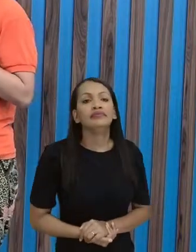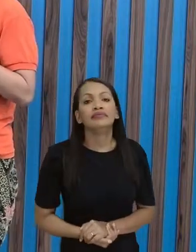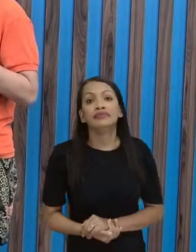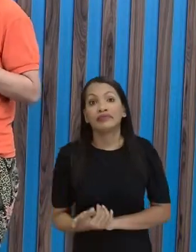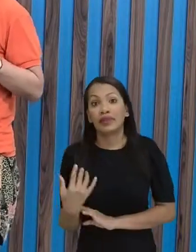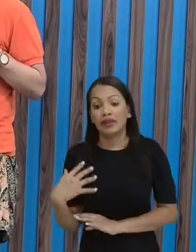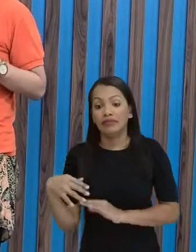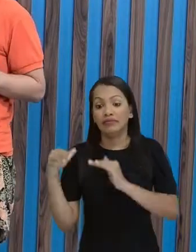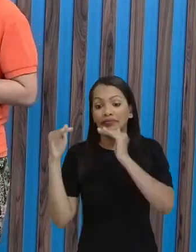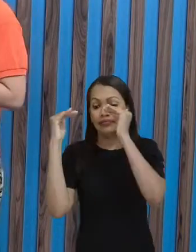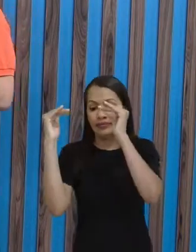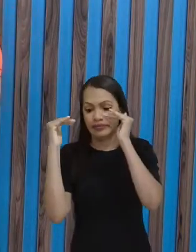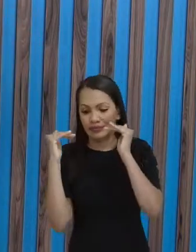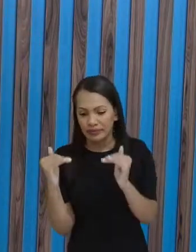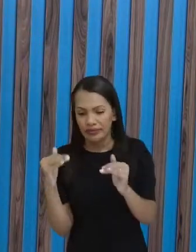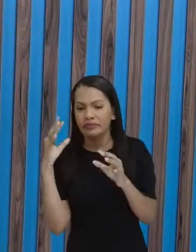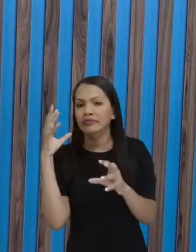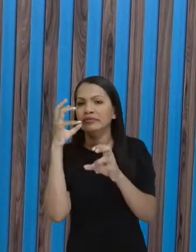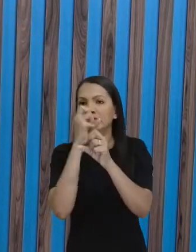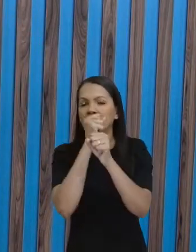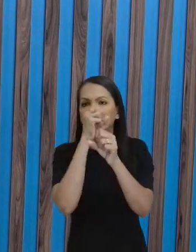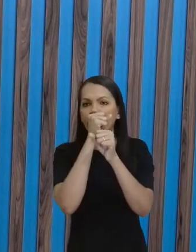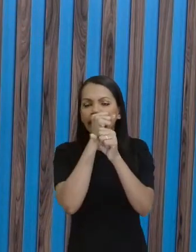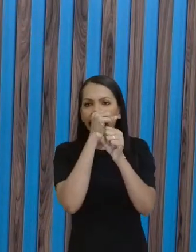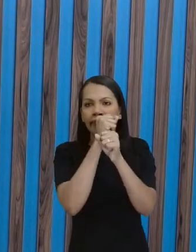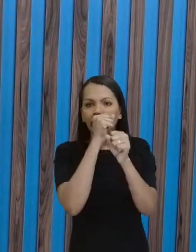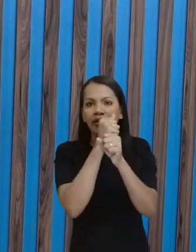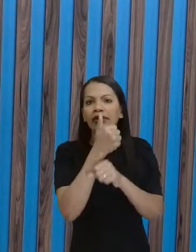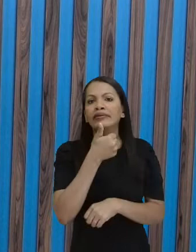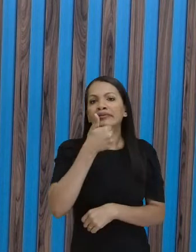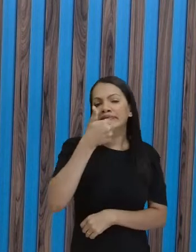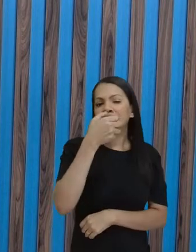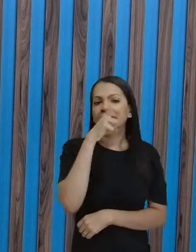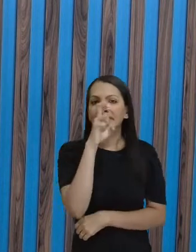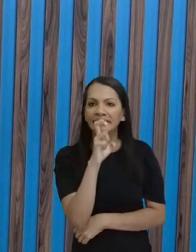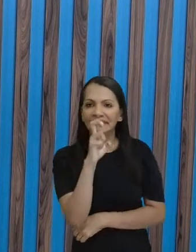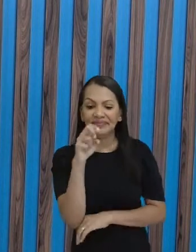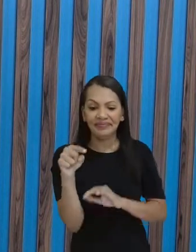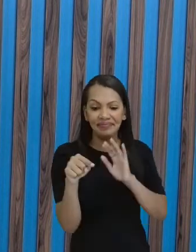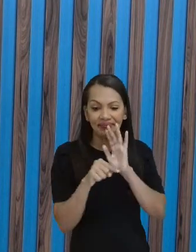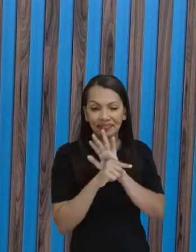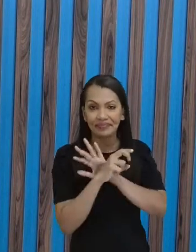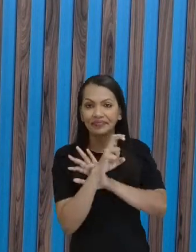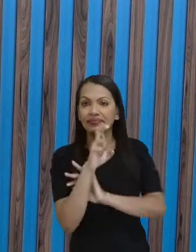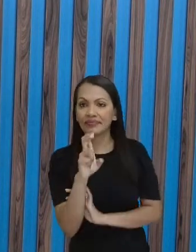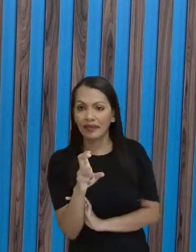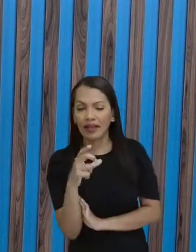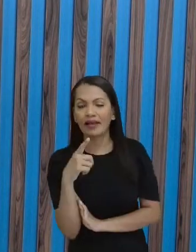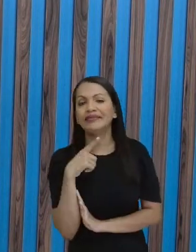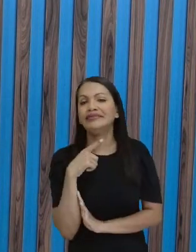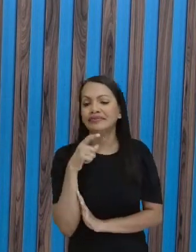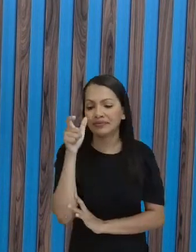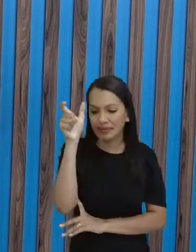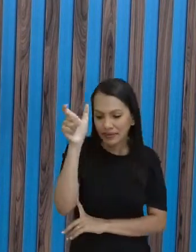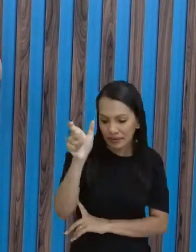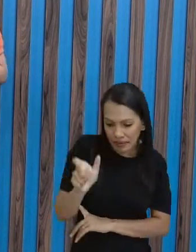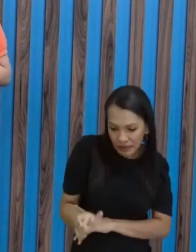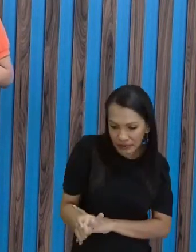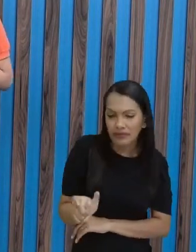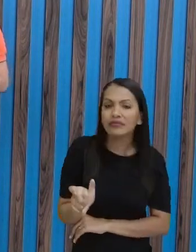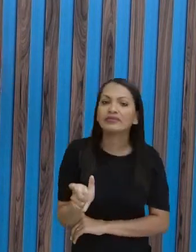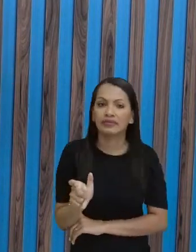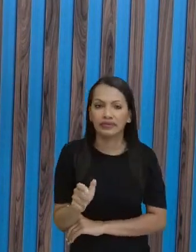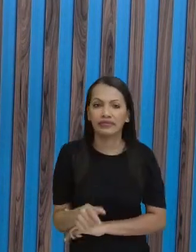aquela continha, a operação. 15 menos 5. Aí nós temos aqui uma barrinha, que é uma